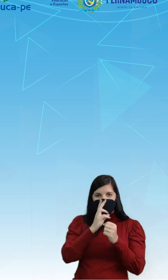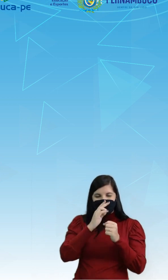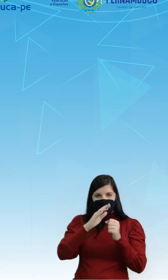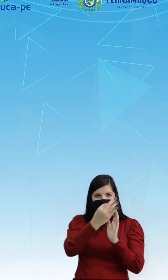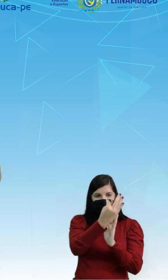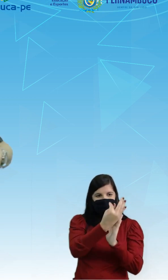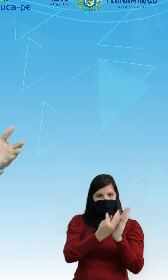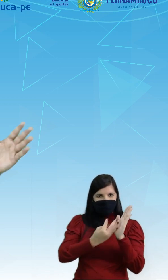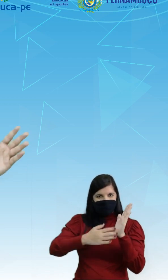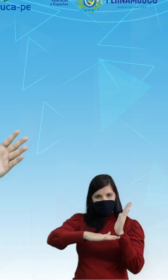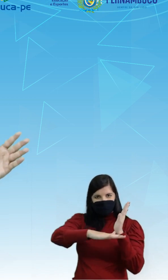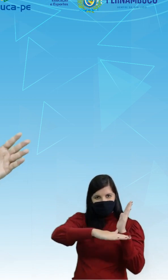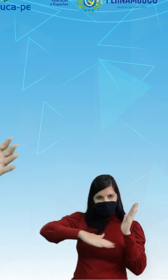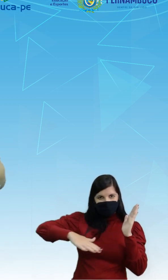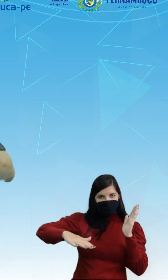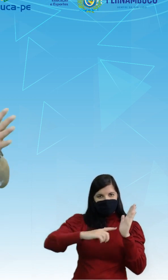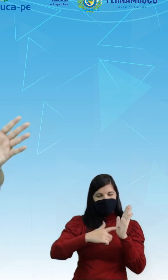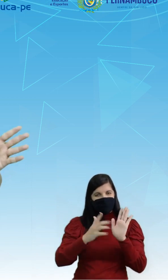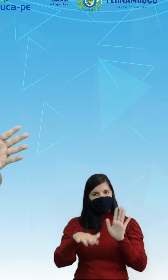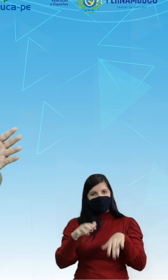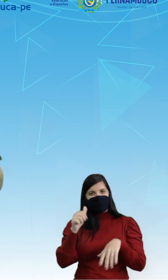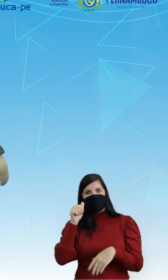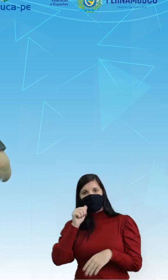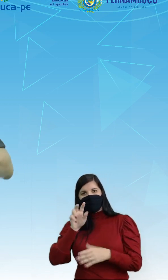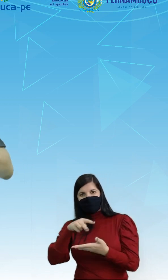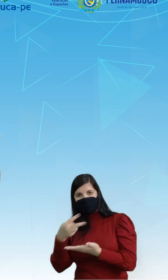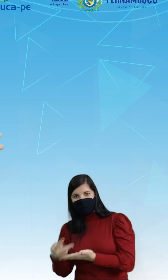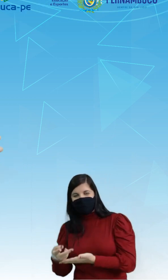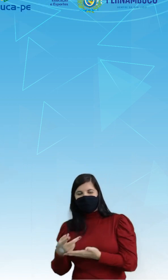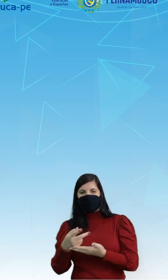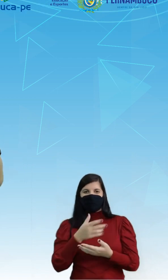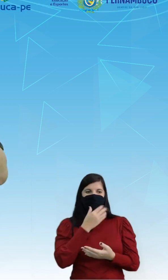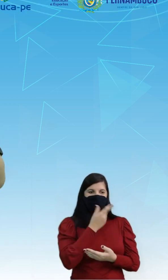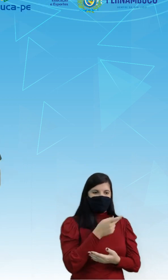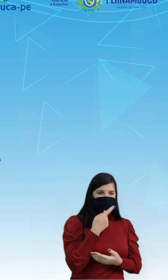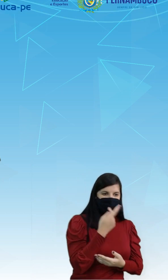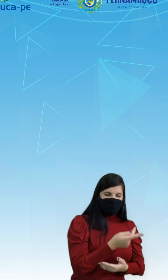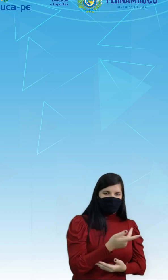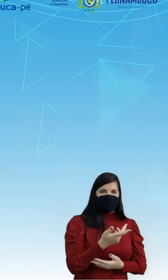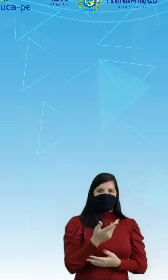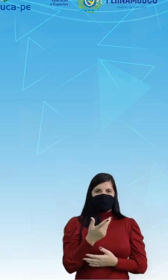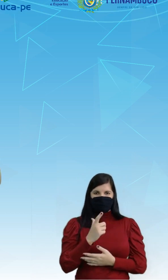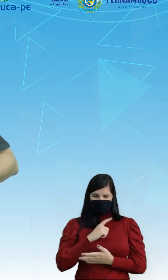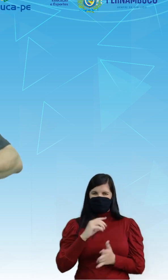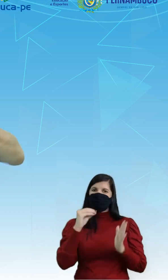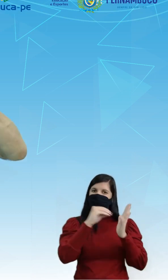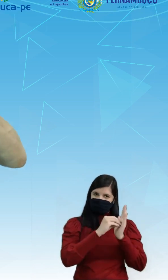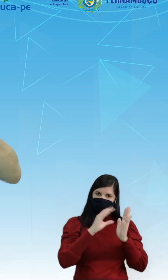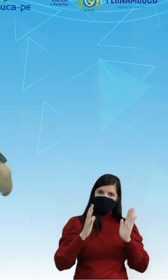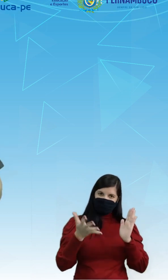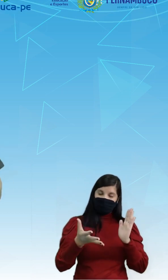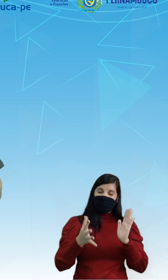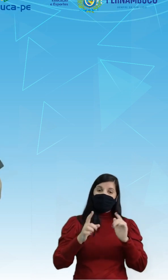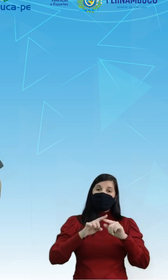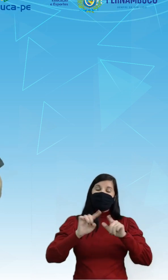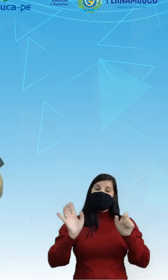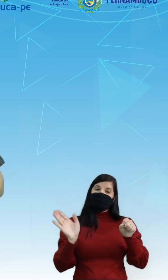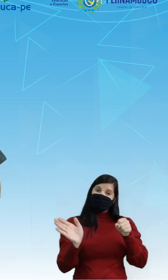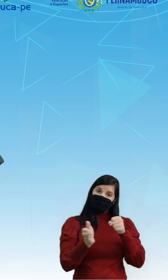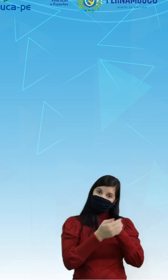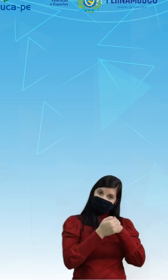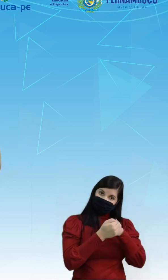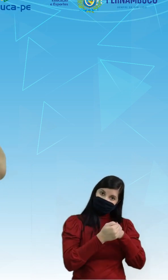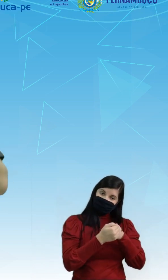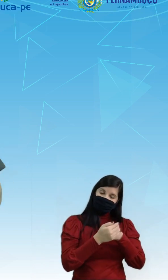do texto, elas estão lá. Maria caiu, José falou, elas já estão postas. O implícito,